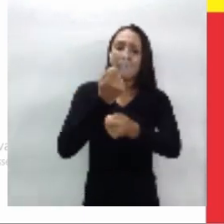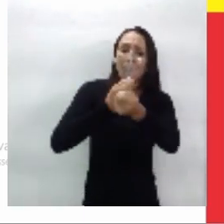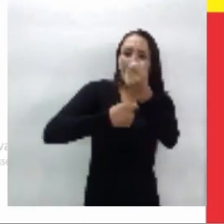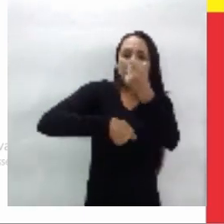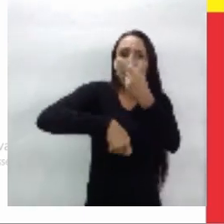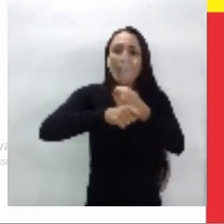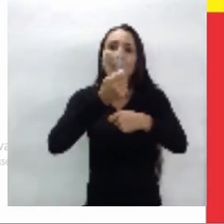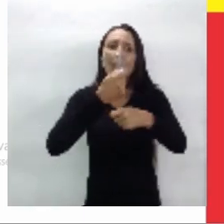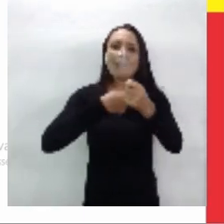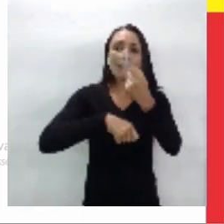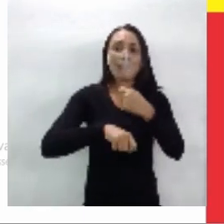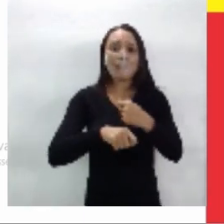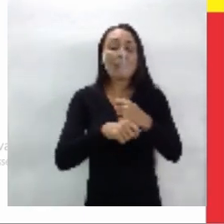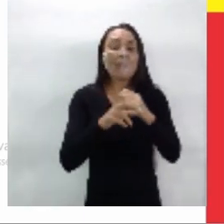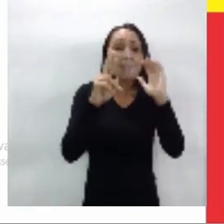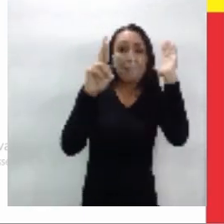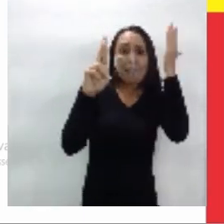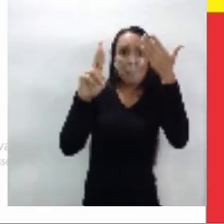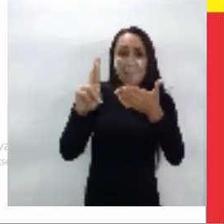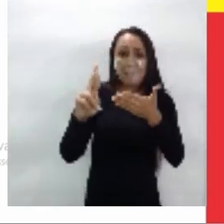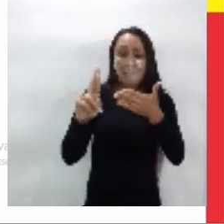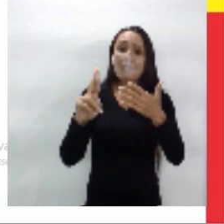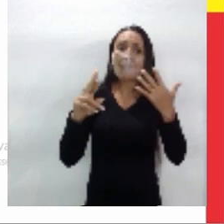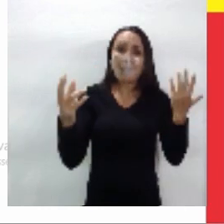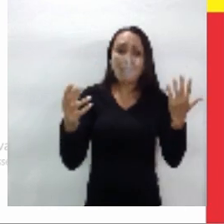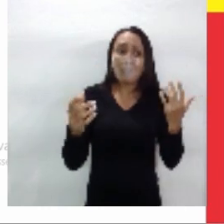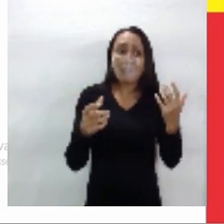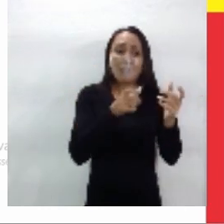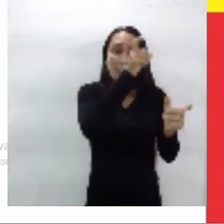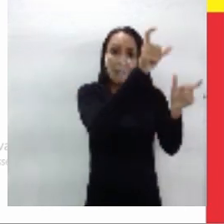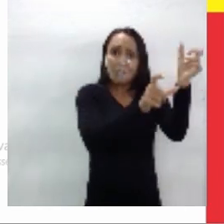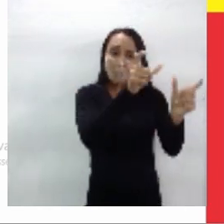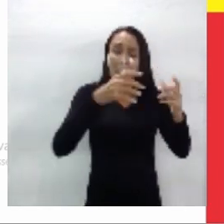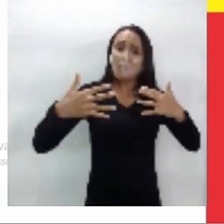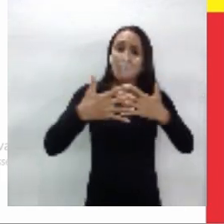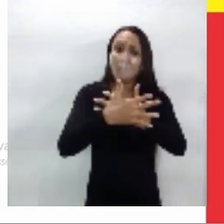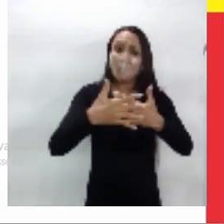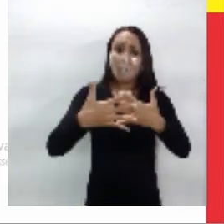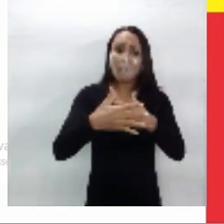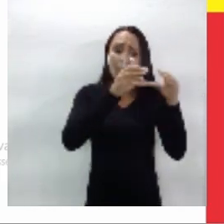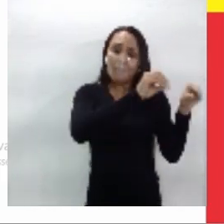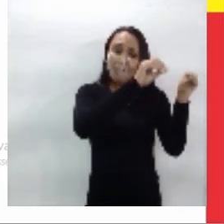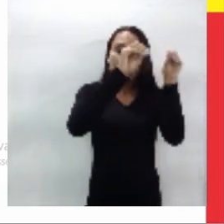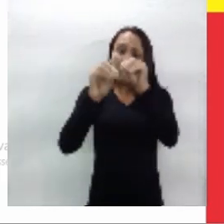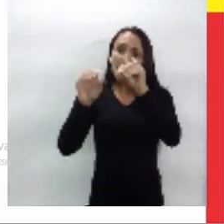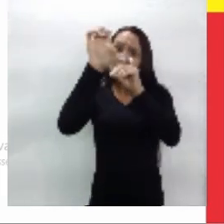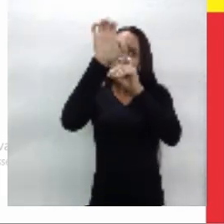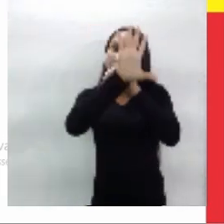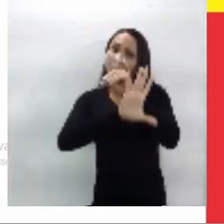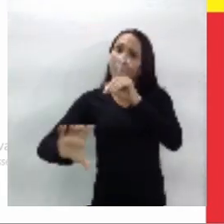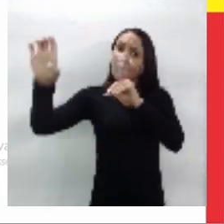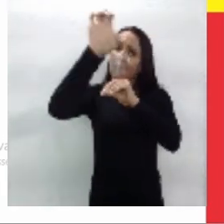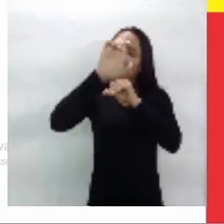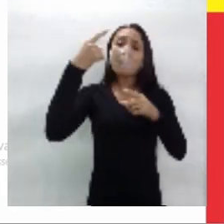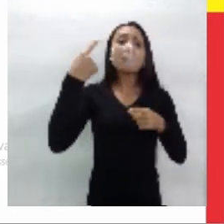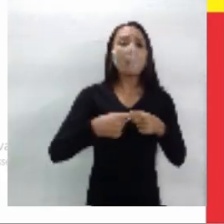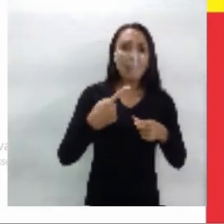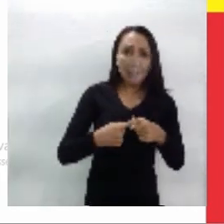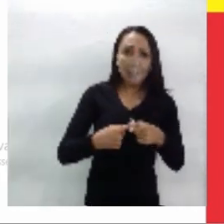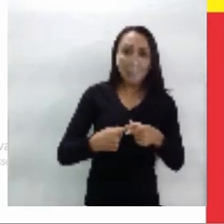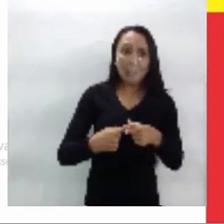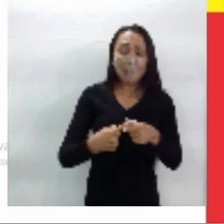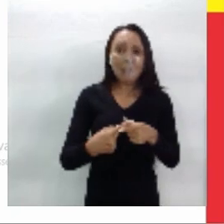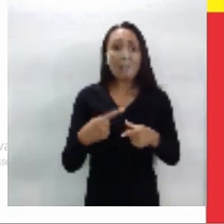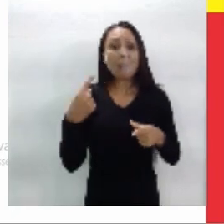Comércio. Esse comércio representava quem? A burguesia, que levava para quem? Para a Europa, certo? E por